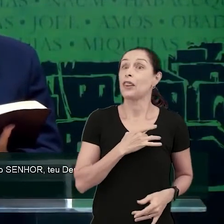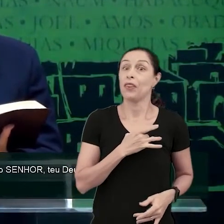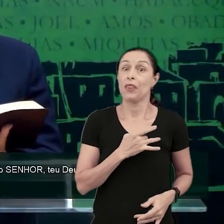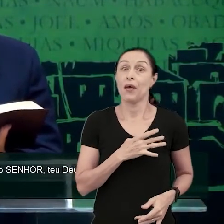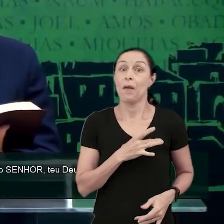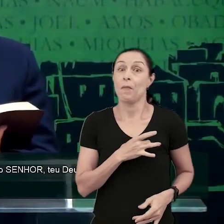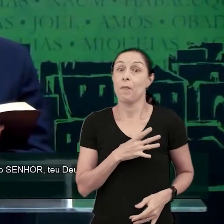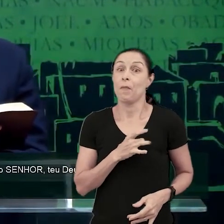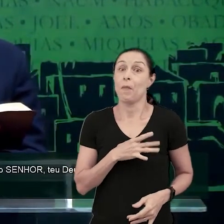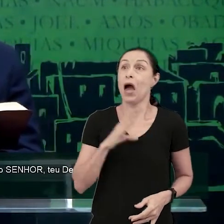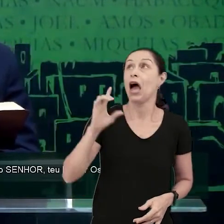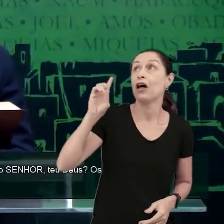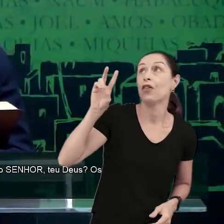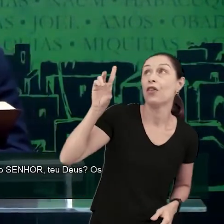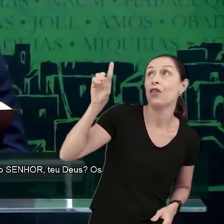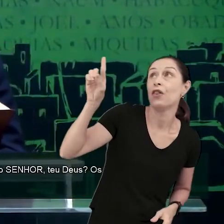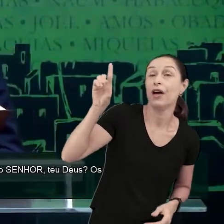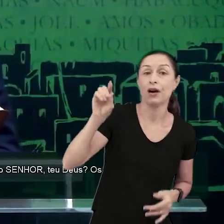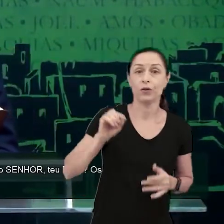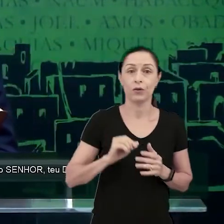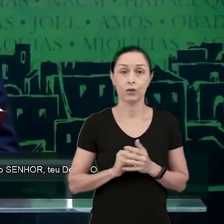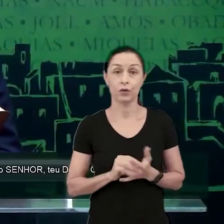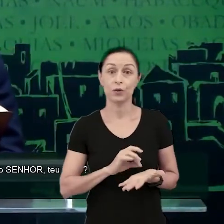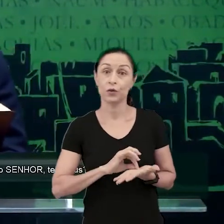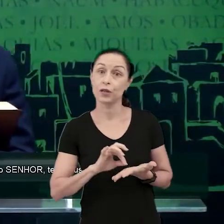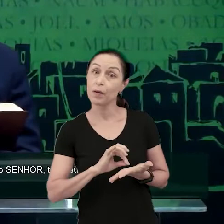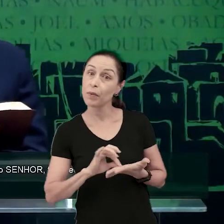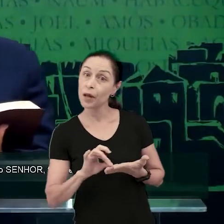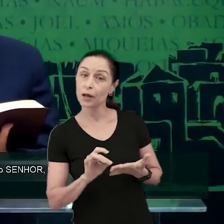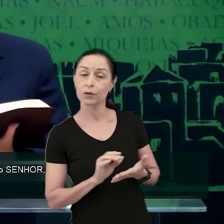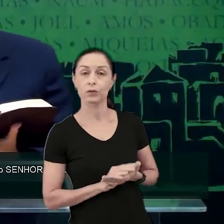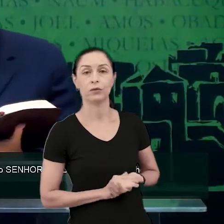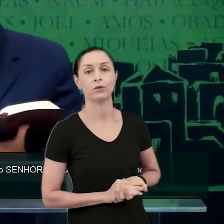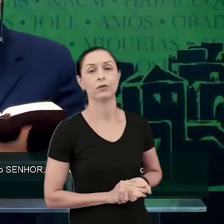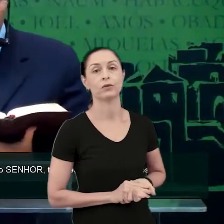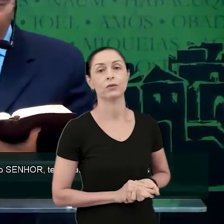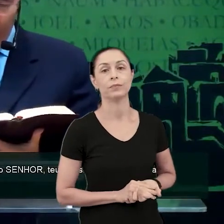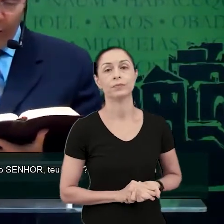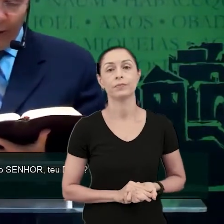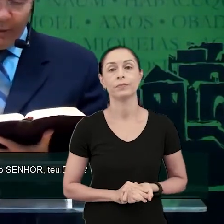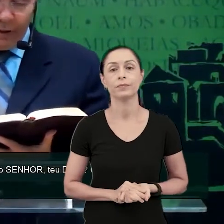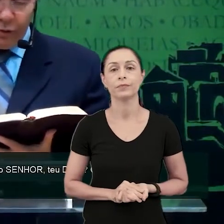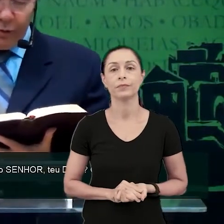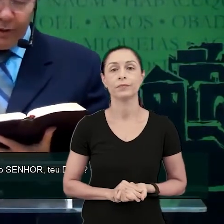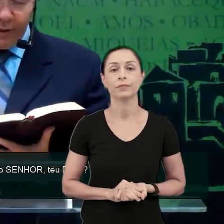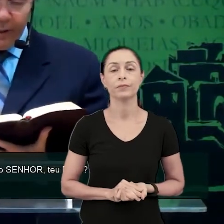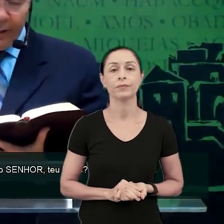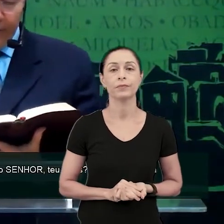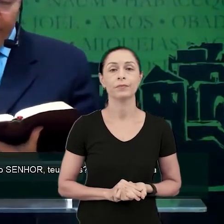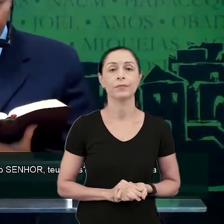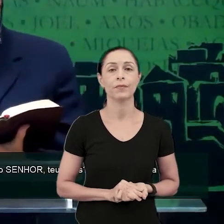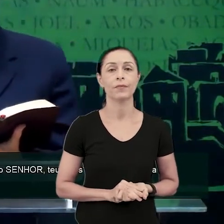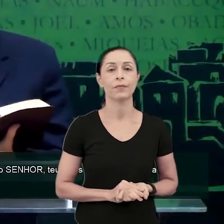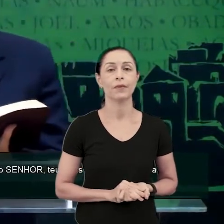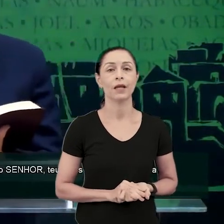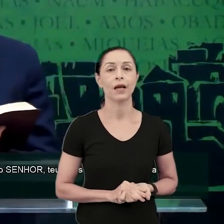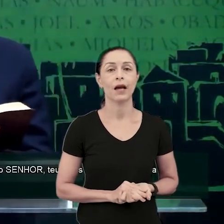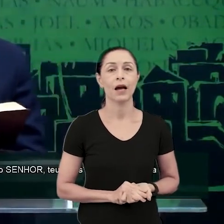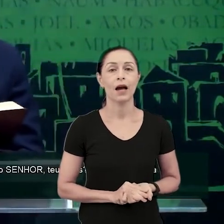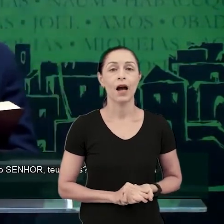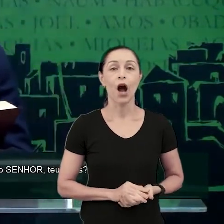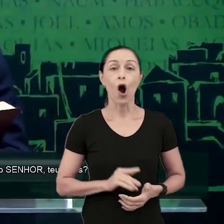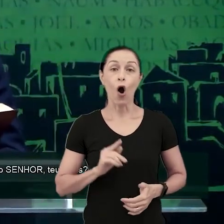meus olhos a contemplarão, agora será pisada aos pés, como a lama nas ruas, ou a lama das ruas. No dia